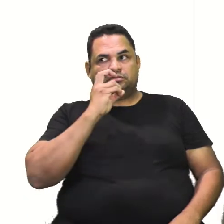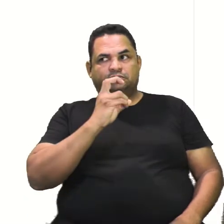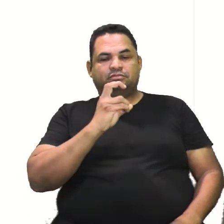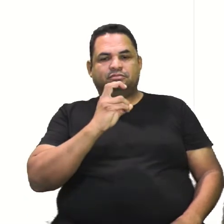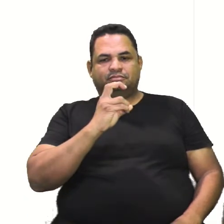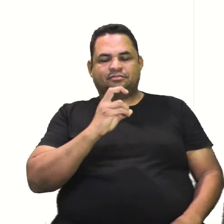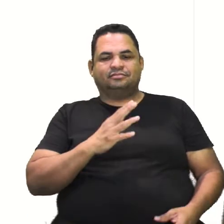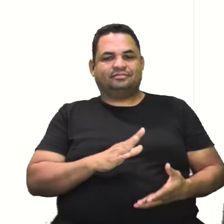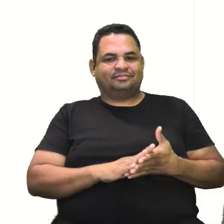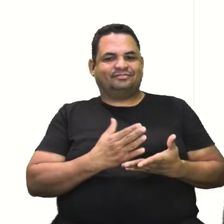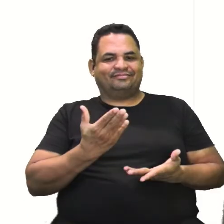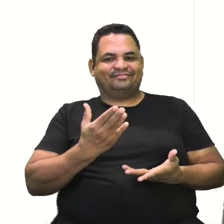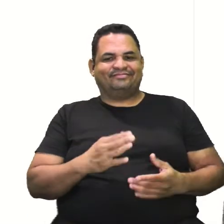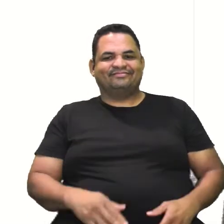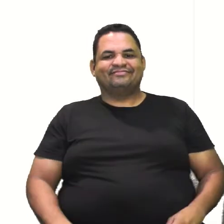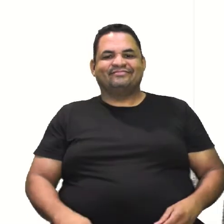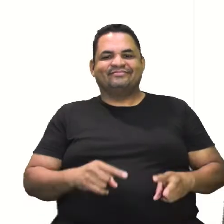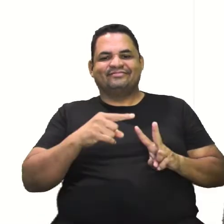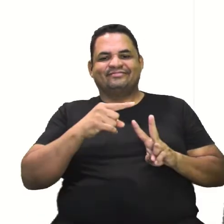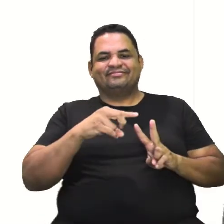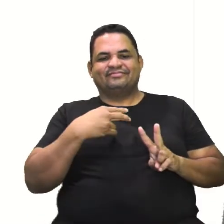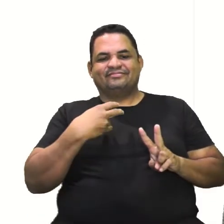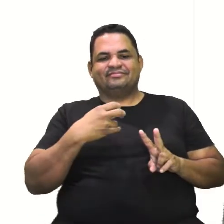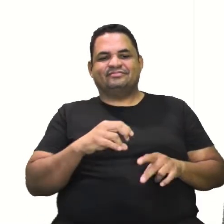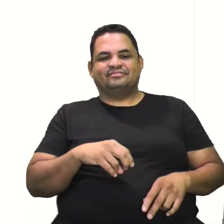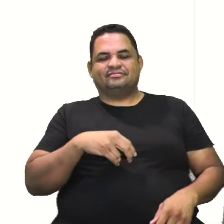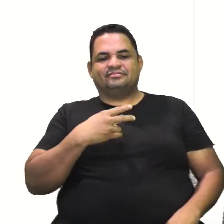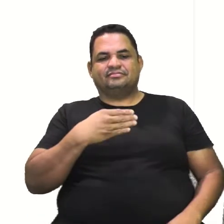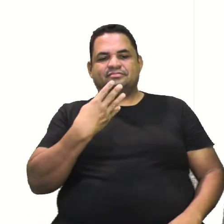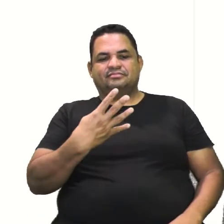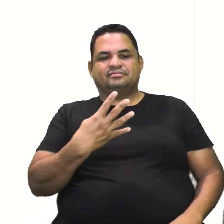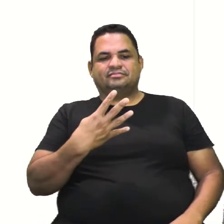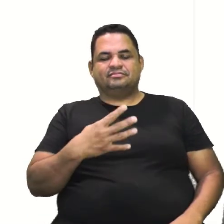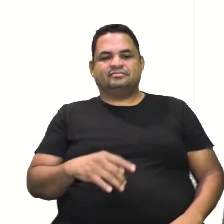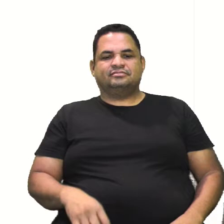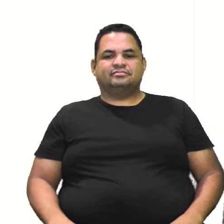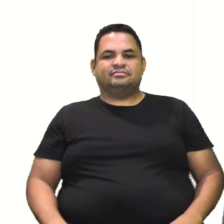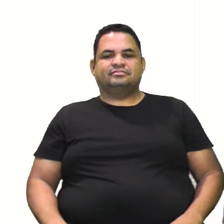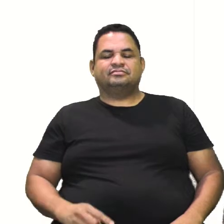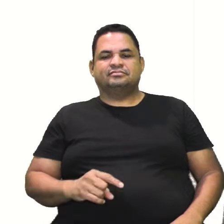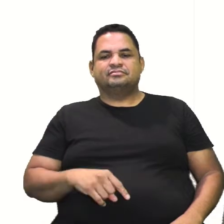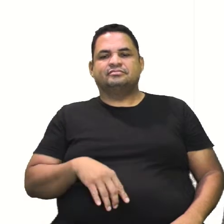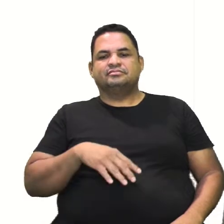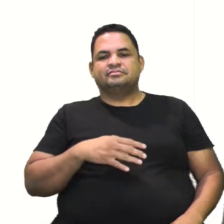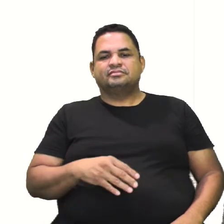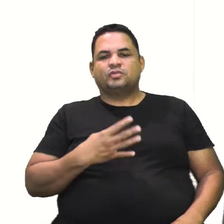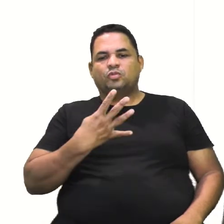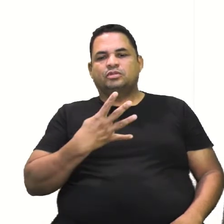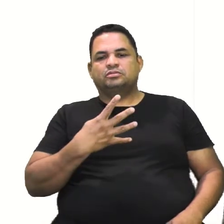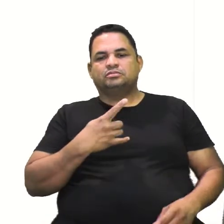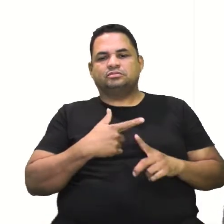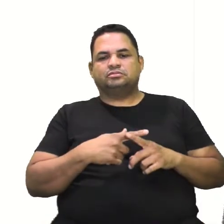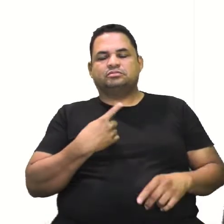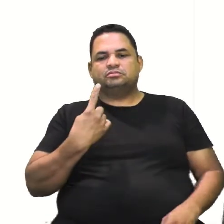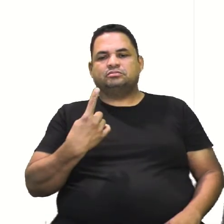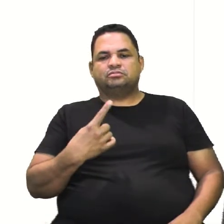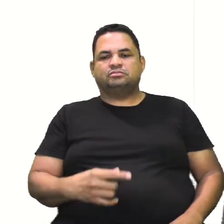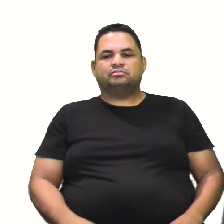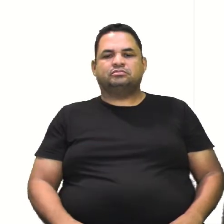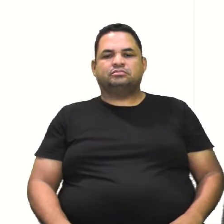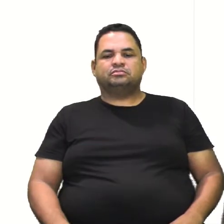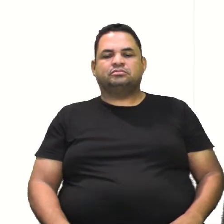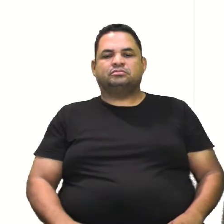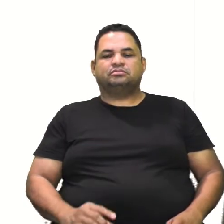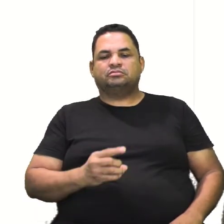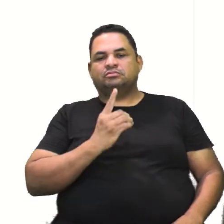5. Ah, já começou a ficar legal. Raiz de 2 ao quadrado mais 1 ao quadrado vai ser raiz de 4 mais